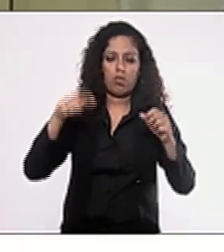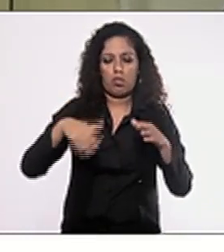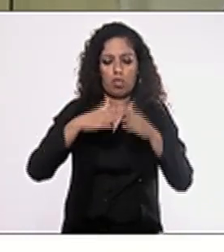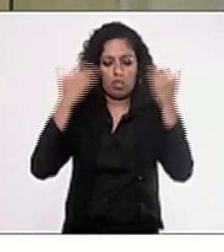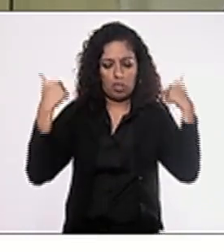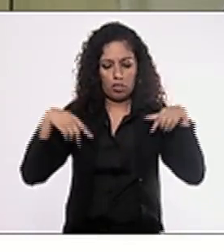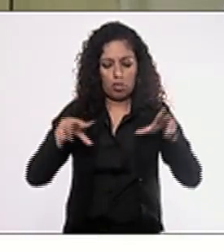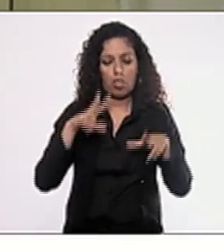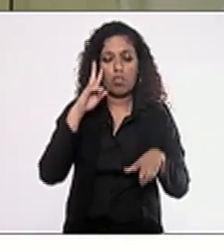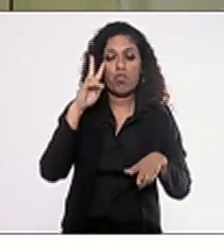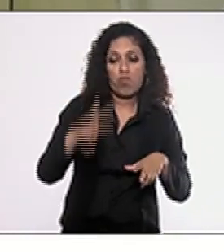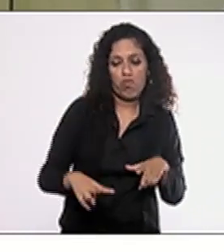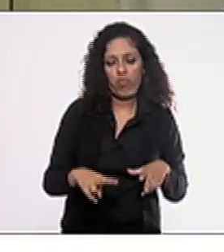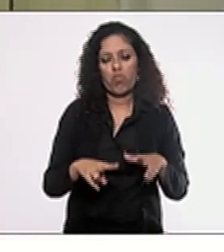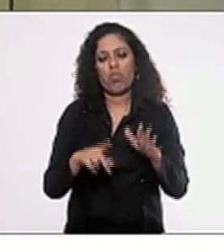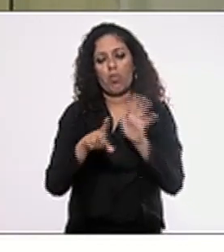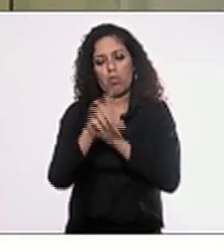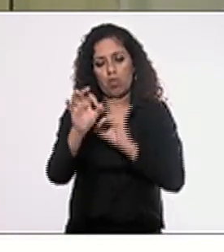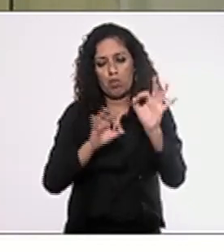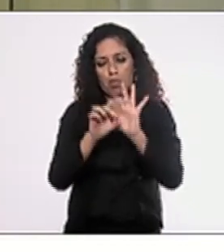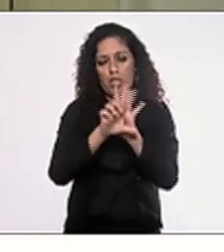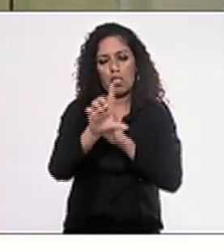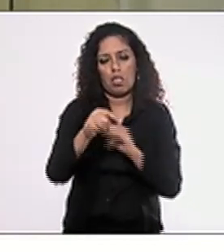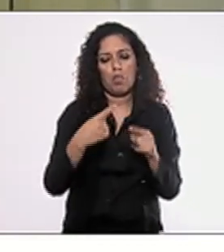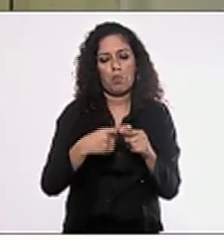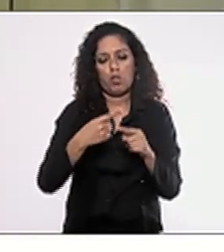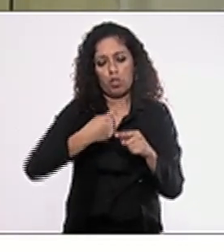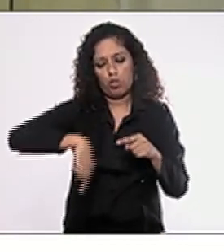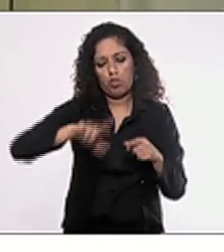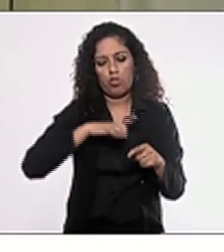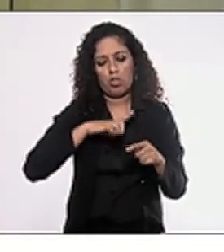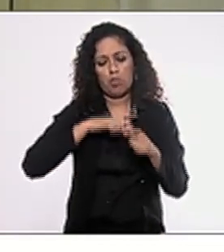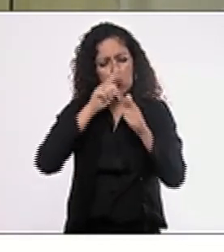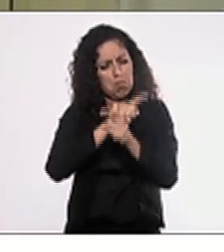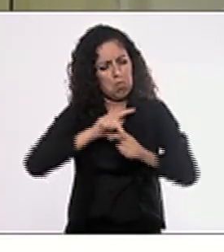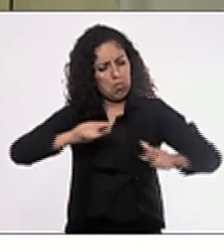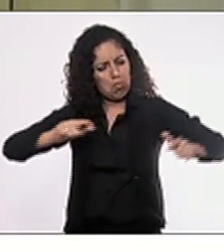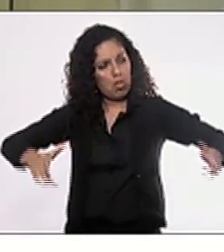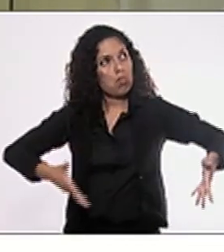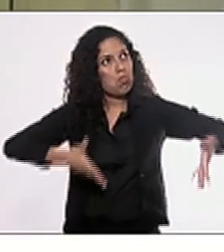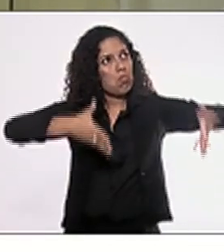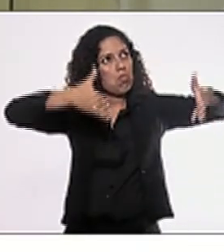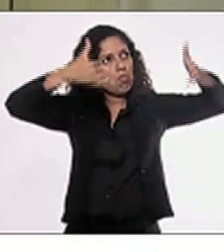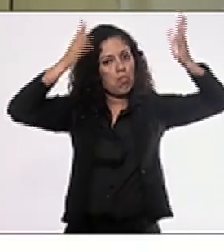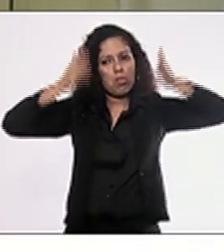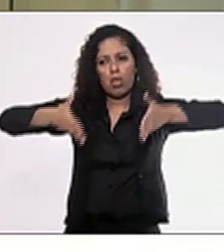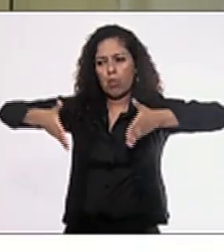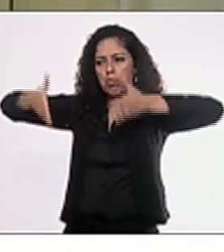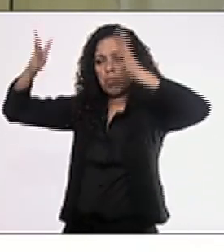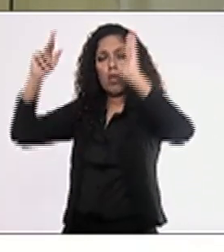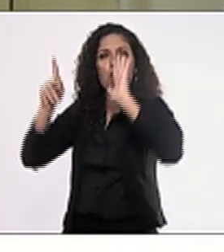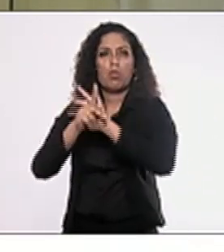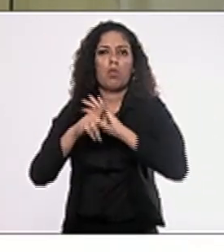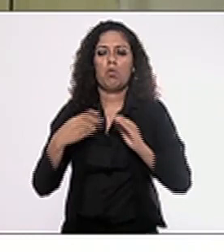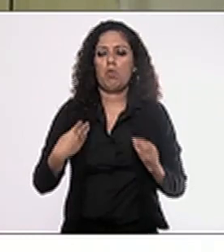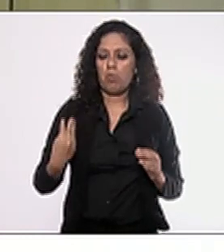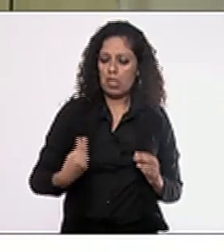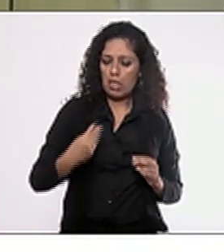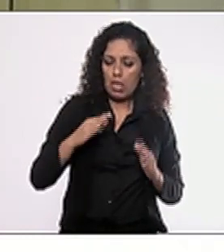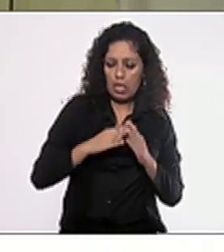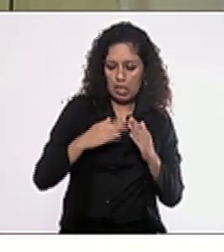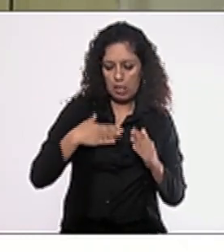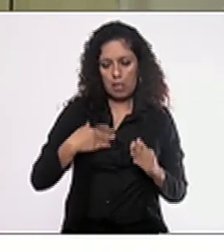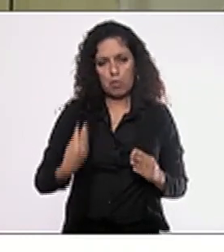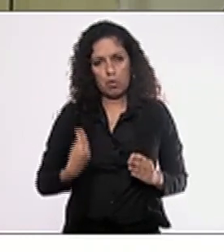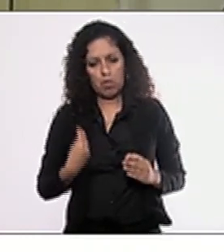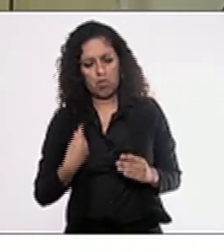legislar sobre isso. Hoje nós temos grandes condomínios, principalmente os oriundos do programa Minha Casa Minha Vida, que